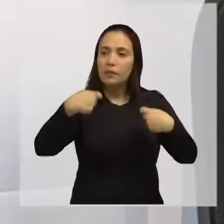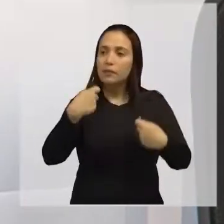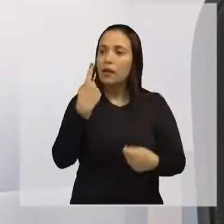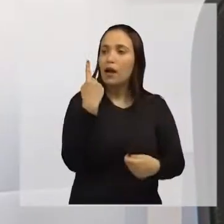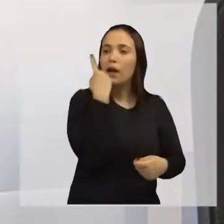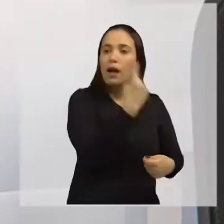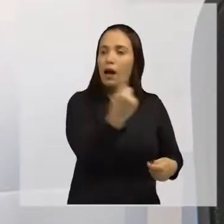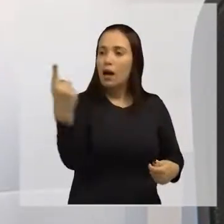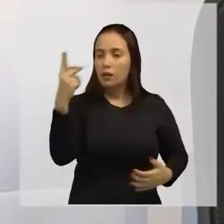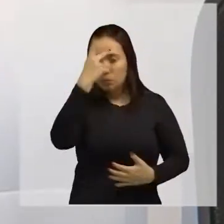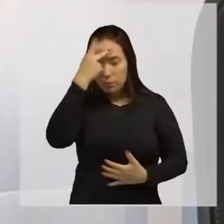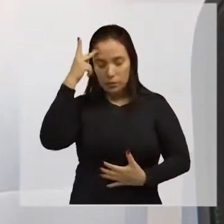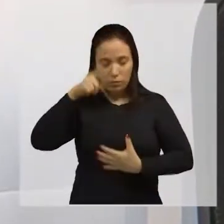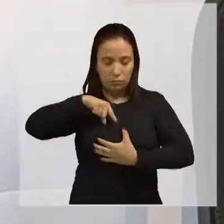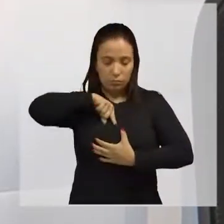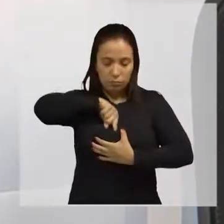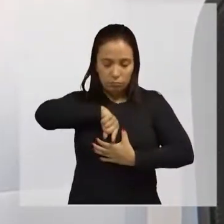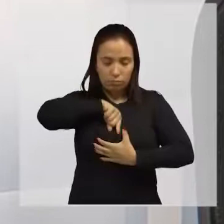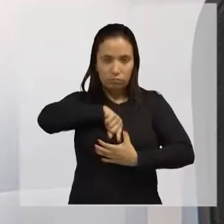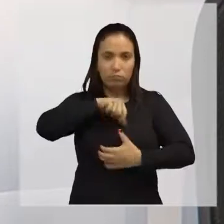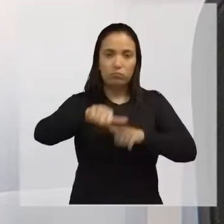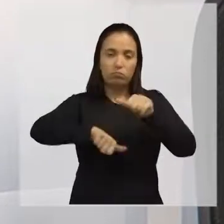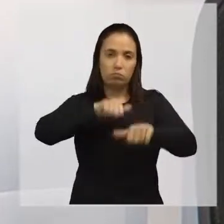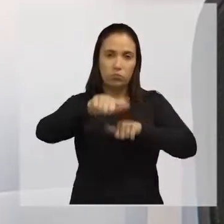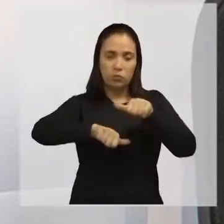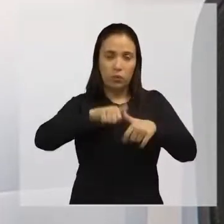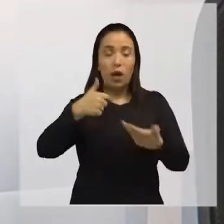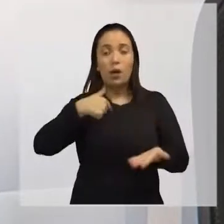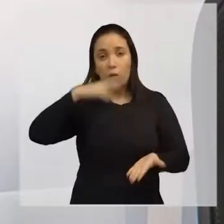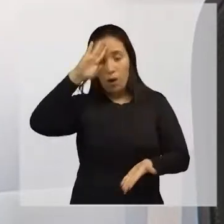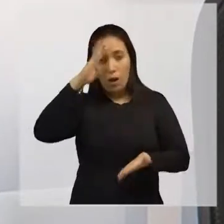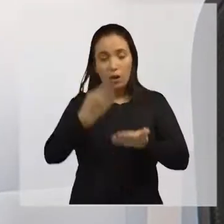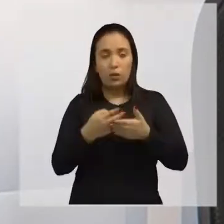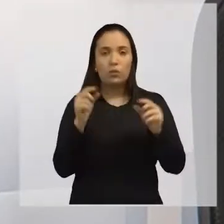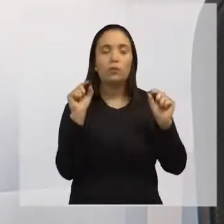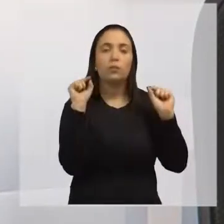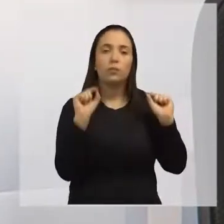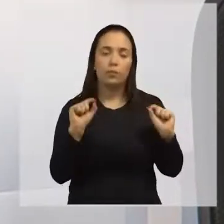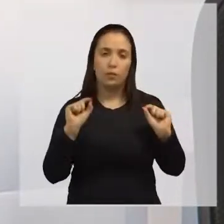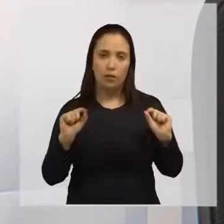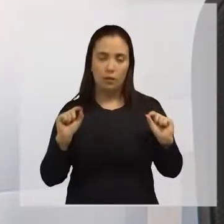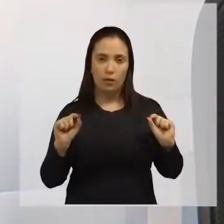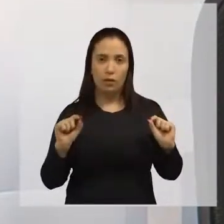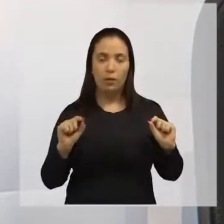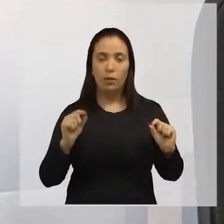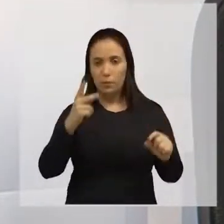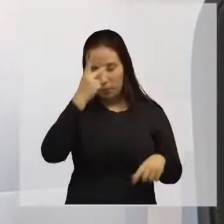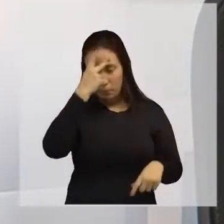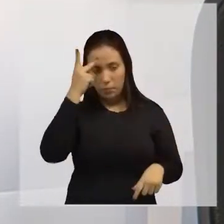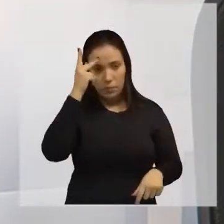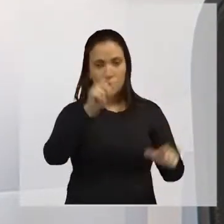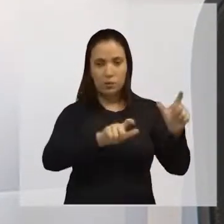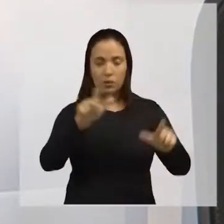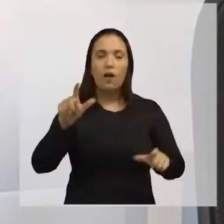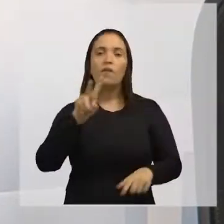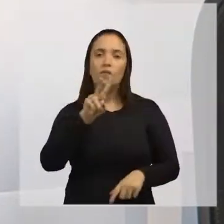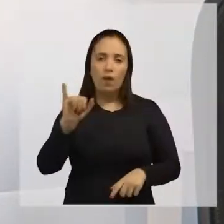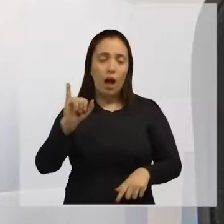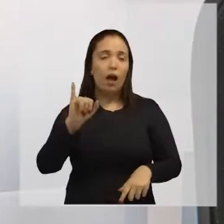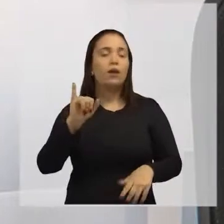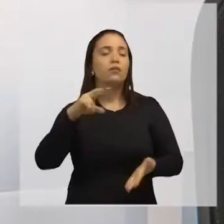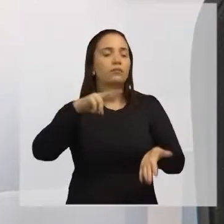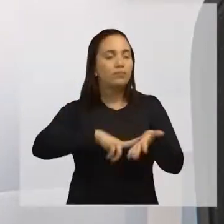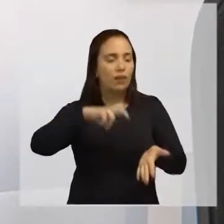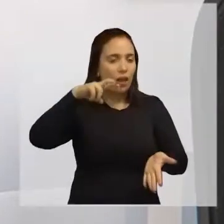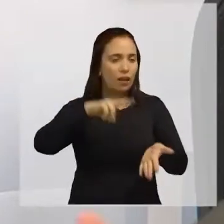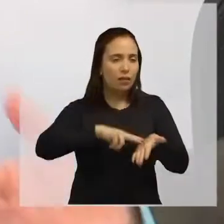privado. Então, o que eu acredito que vai acontecer? As pessoas vão até comemorar as vitórias do Brasil, mas nós não vamos